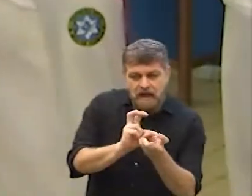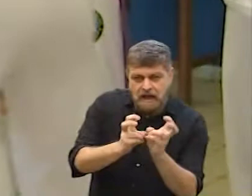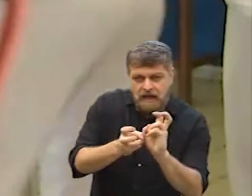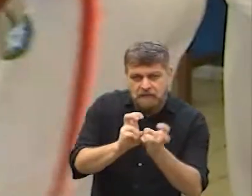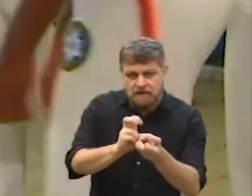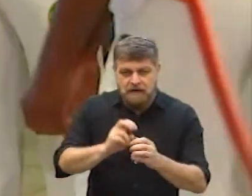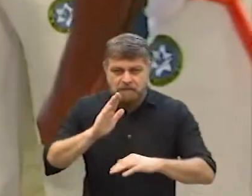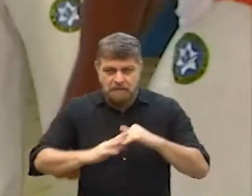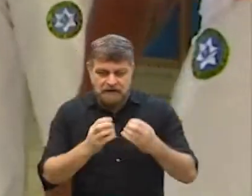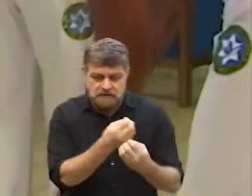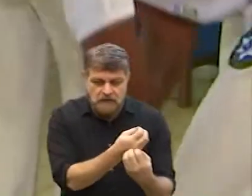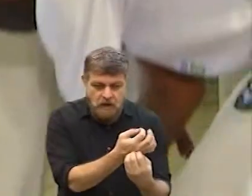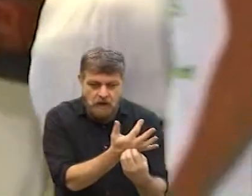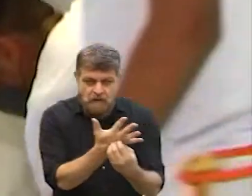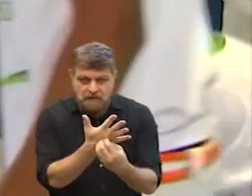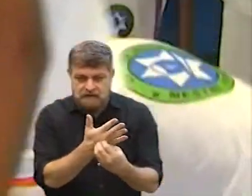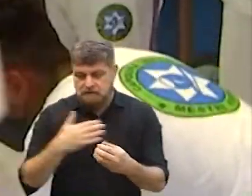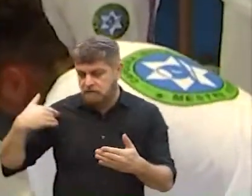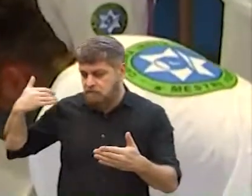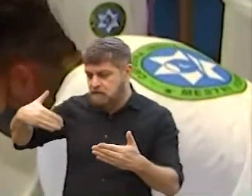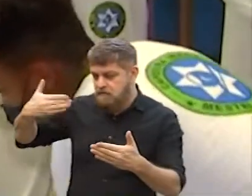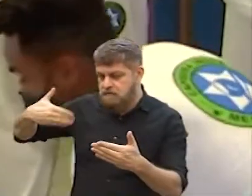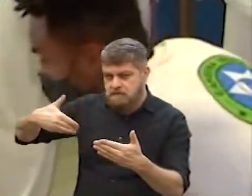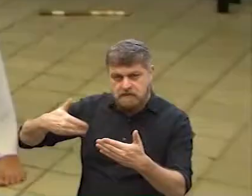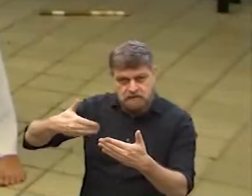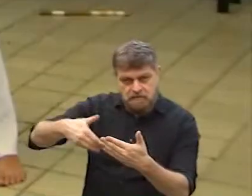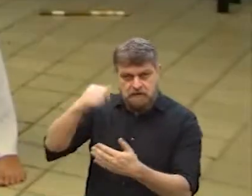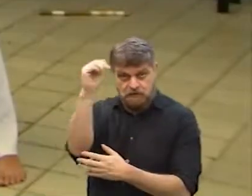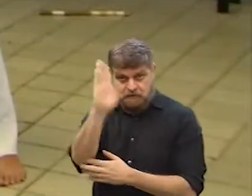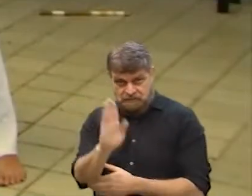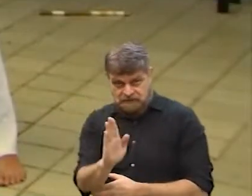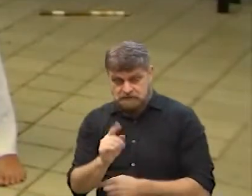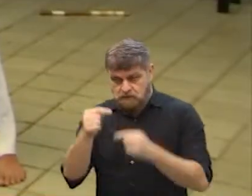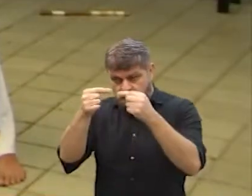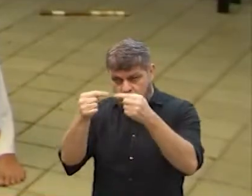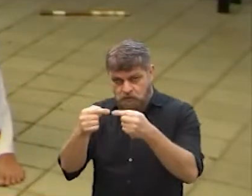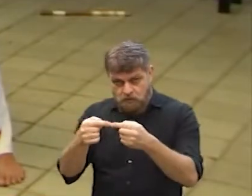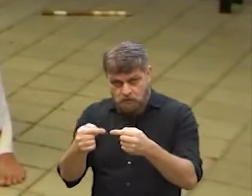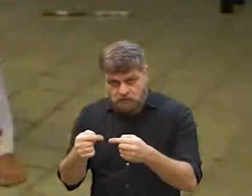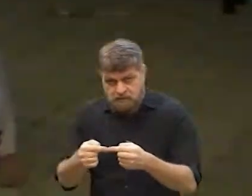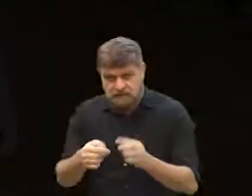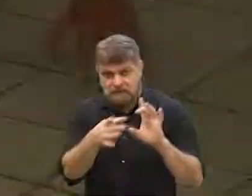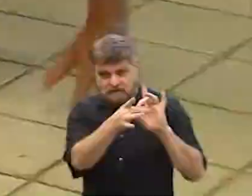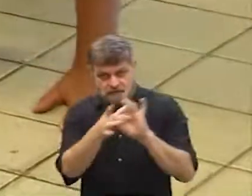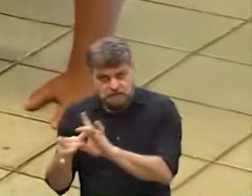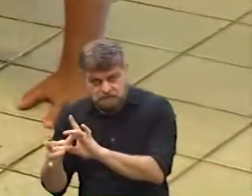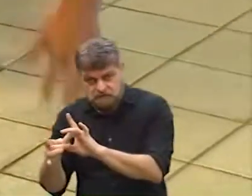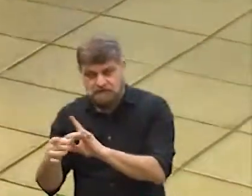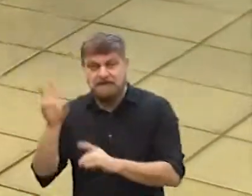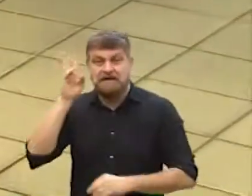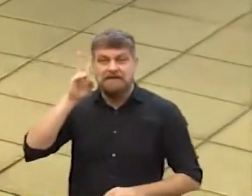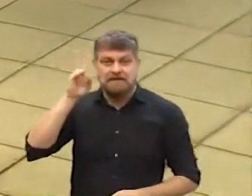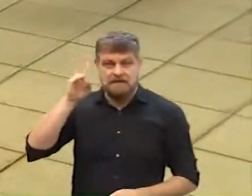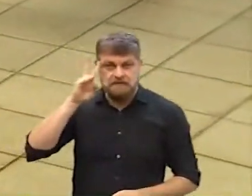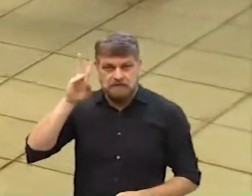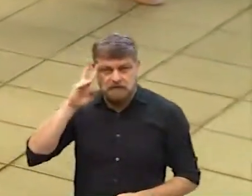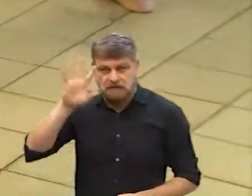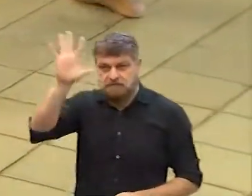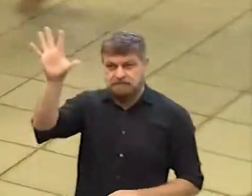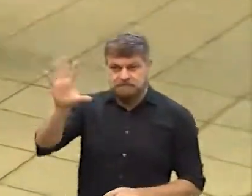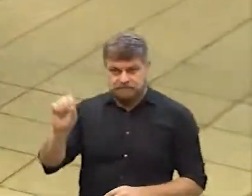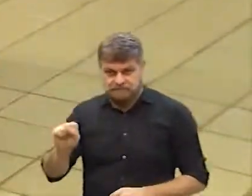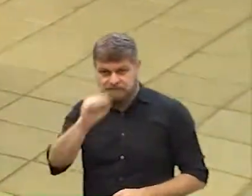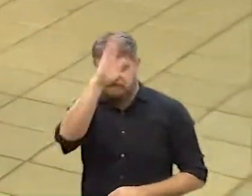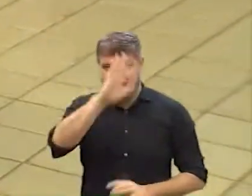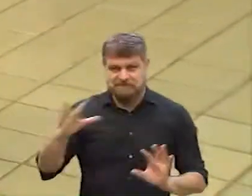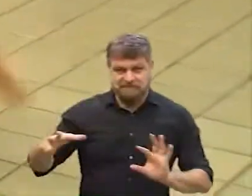uma arte que ela foi muito desenvolvida no Brasil, né, ela faz parte todo desse contexto histórico, né, do nosso